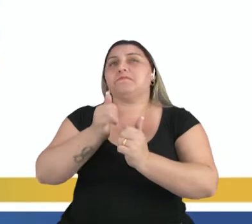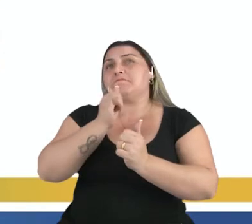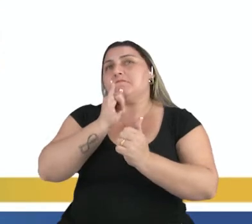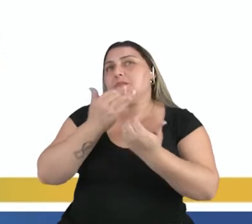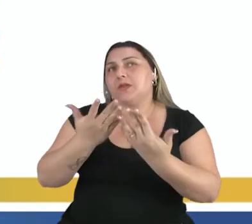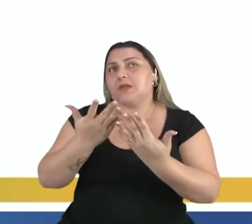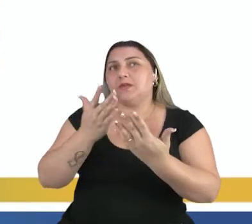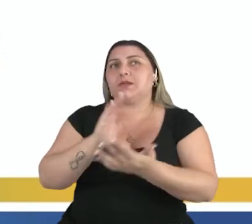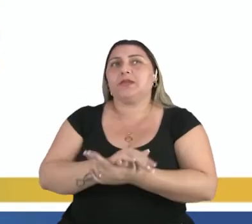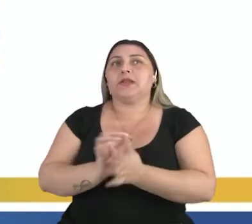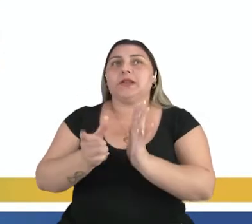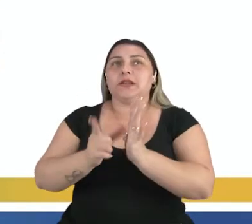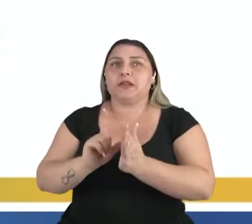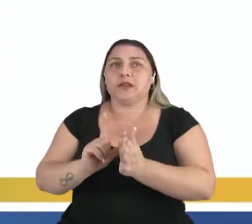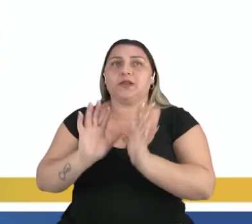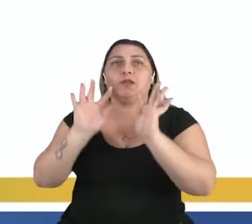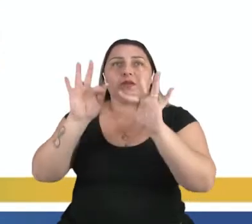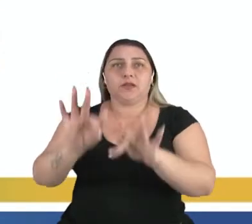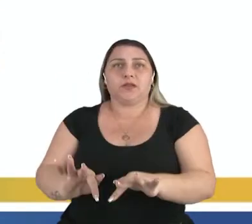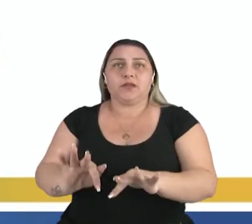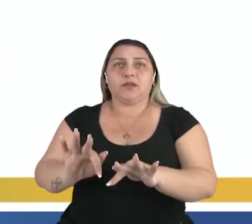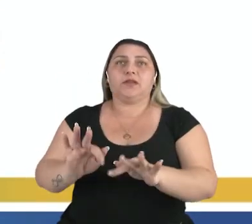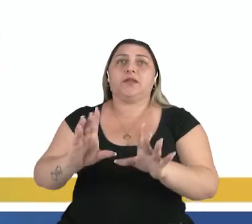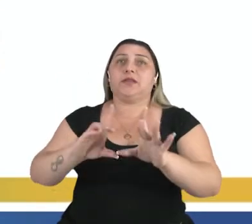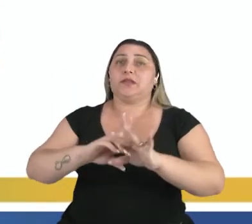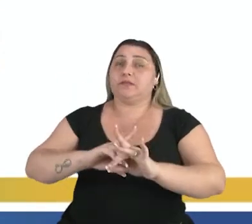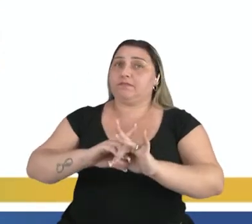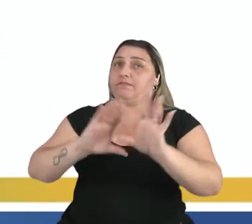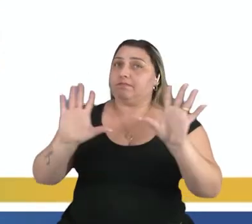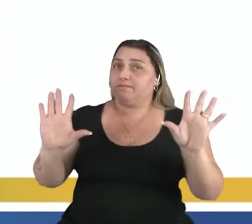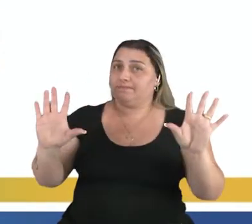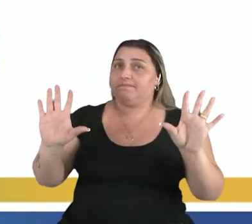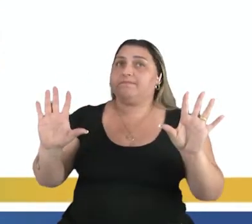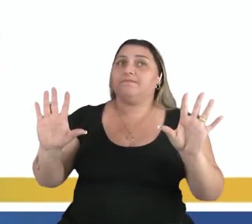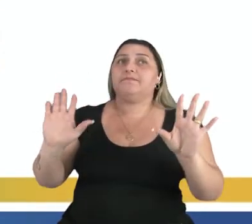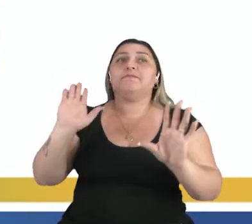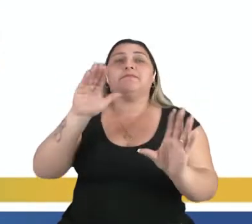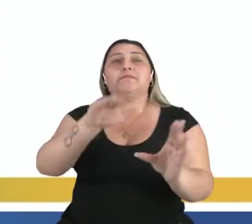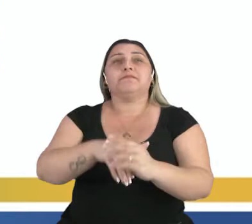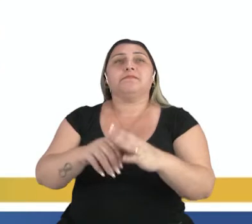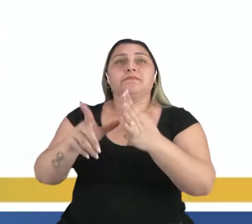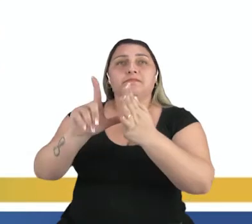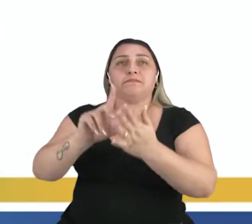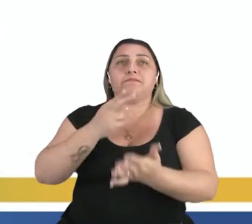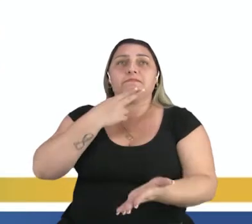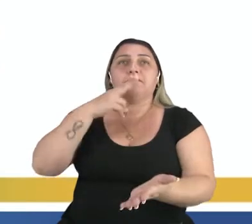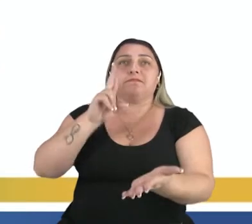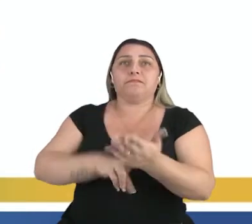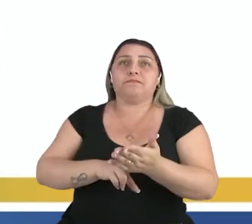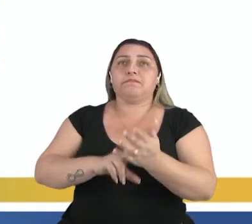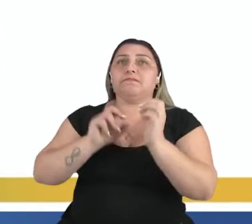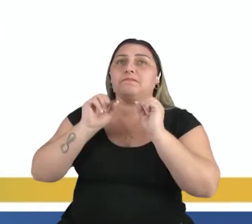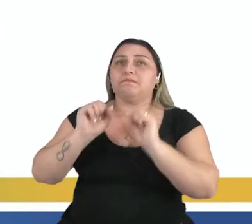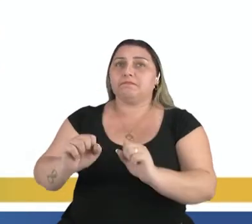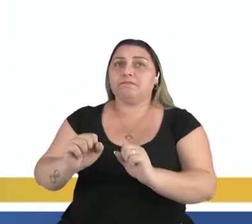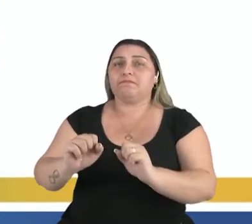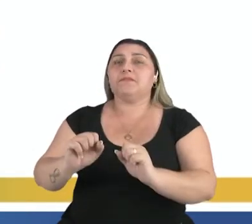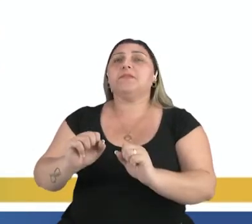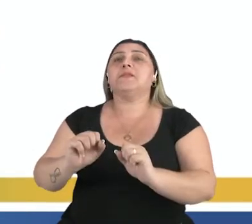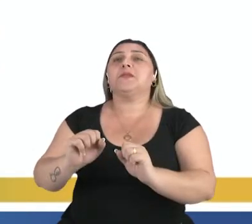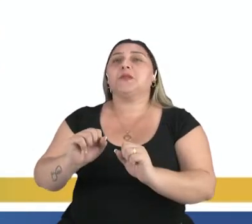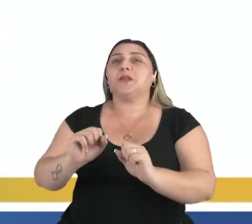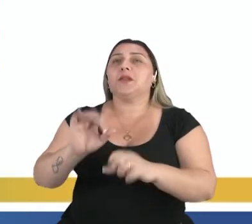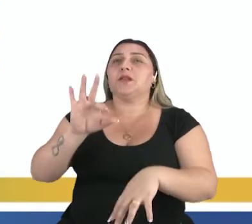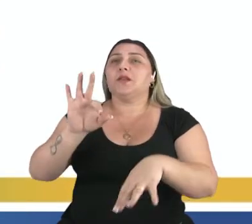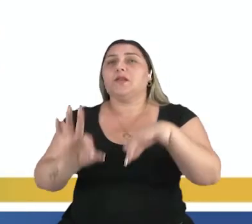interromper o jogo antes do fim. Sua tese furada é que os democratas estimularam um voto antecipado